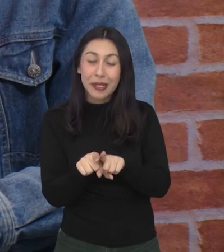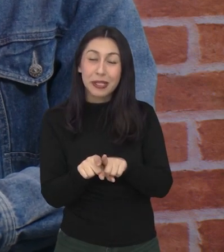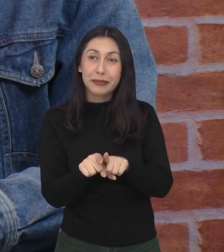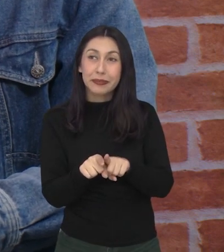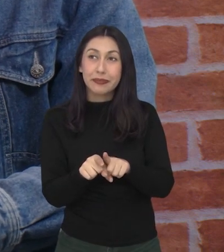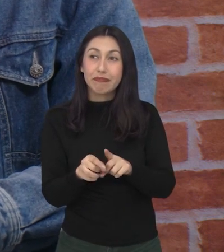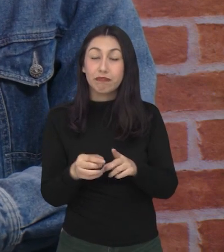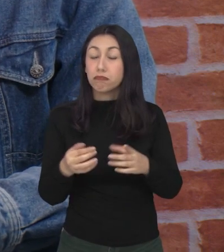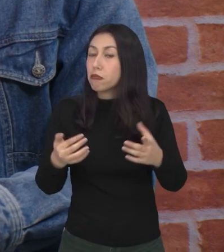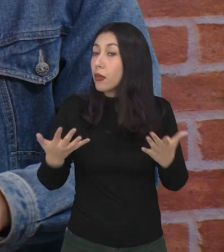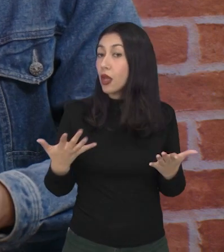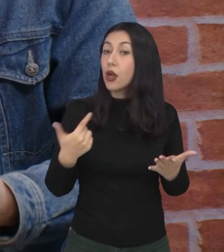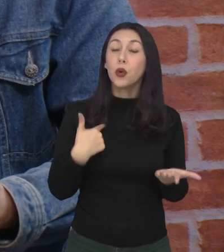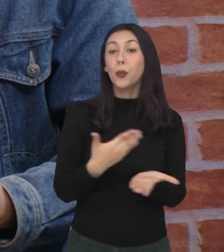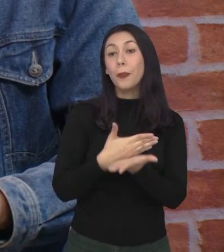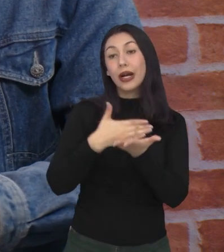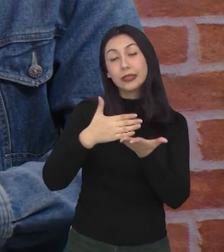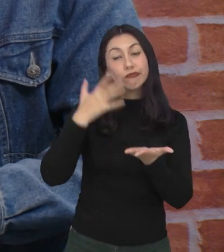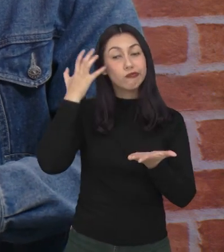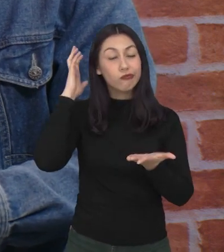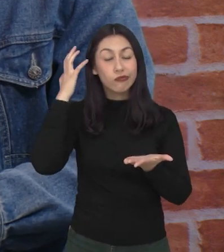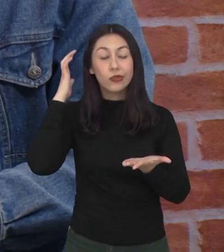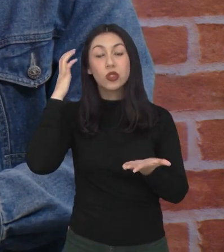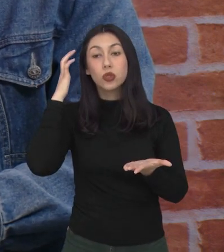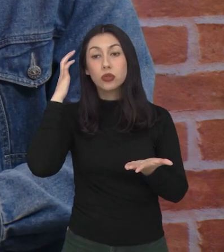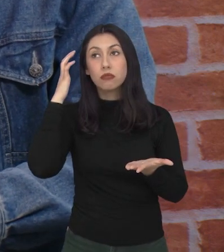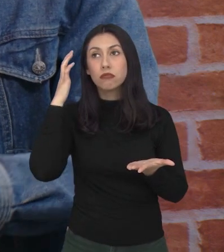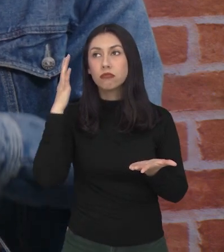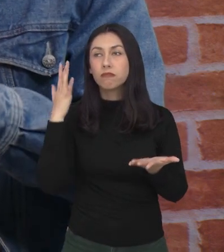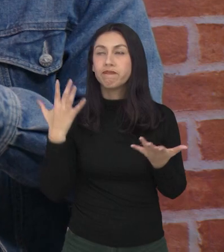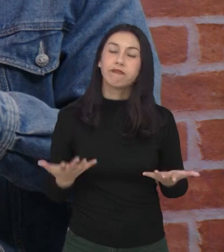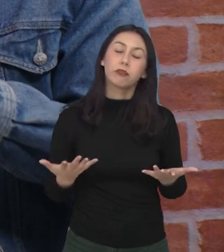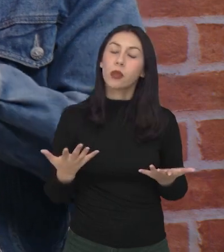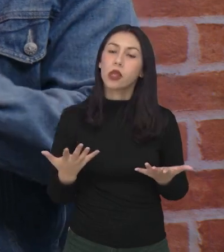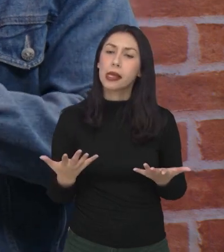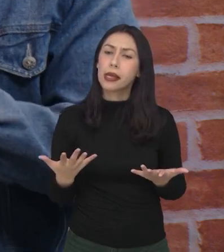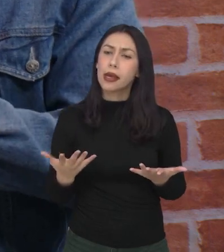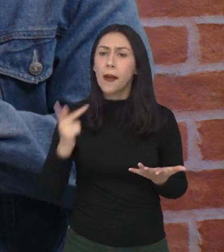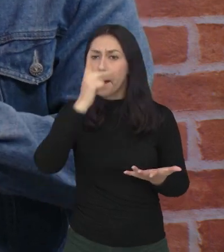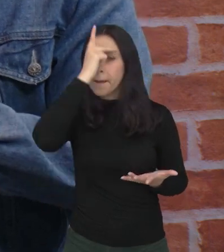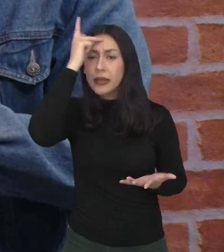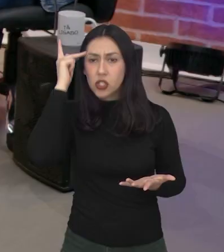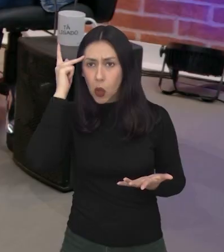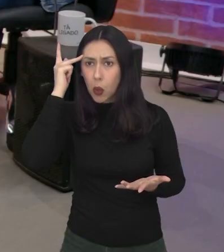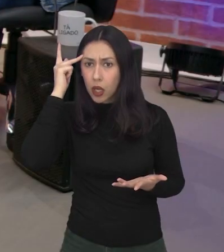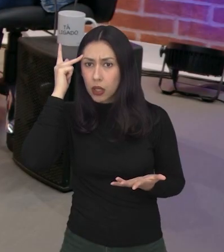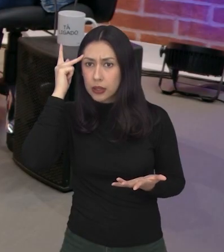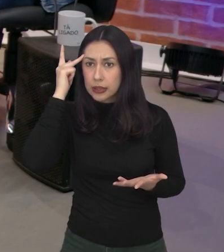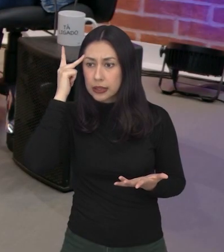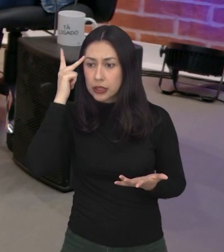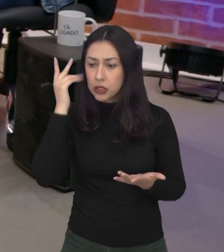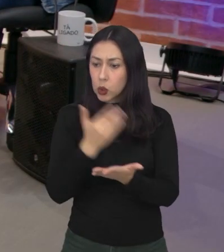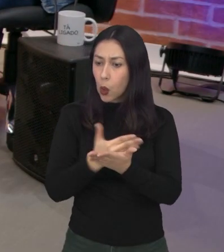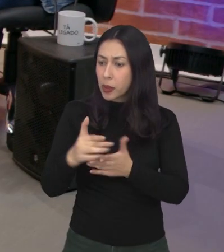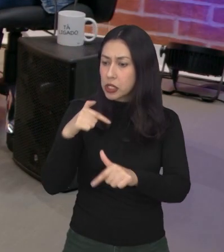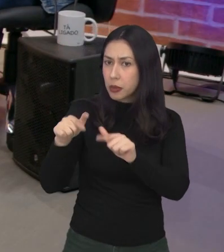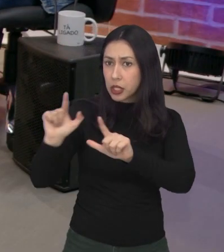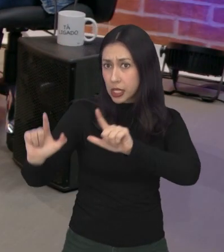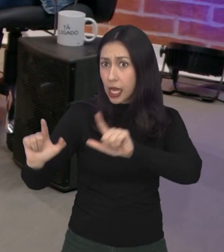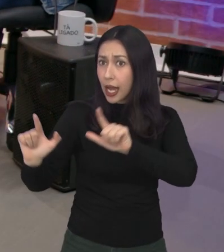falo do respeito? Porque você manter um personagem para manter a inocência da criança que acabou de te assistir, para